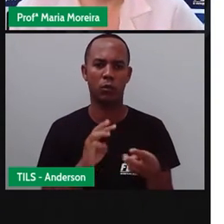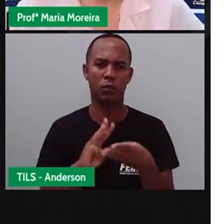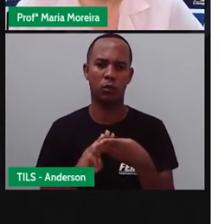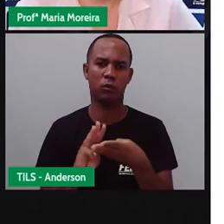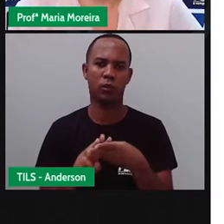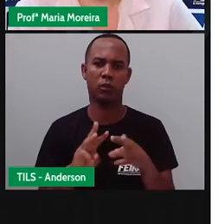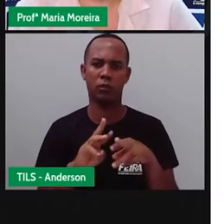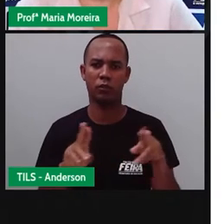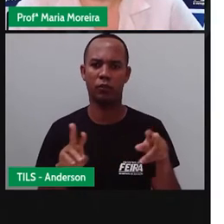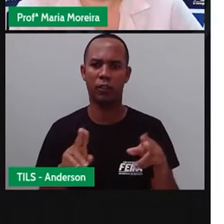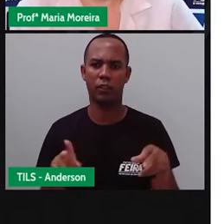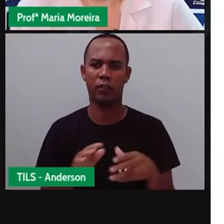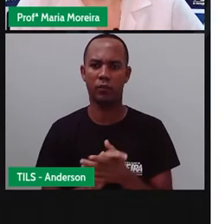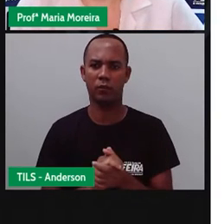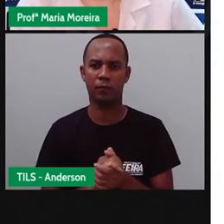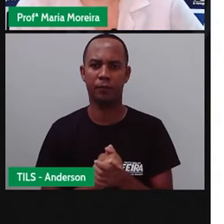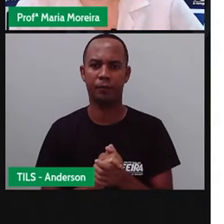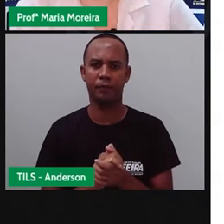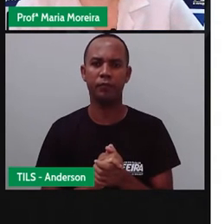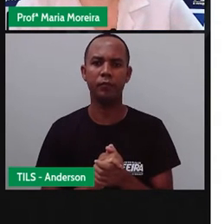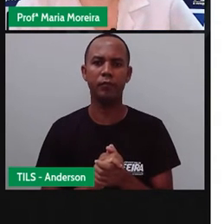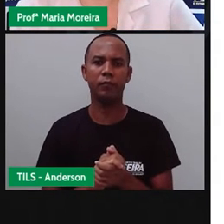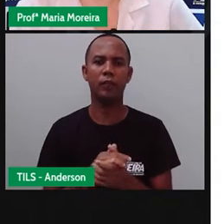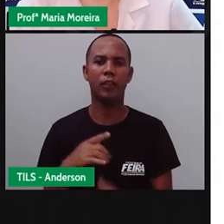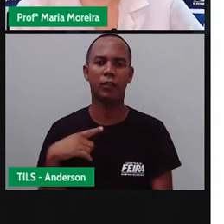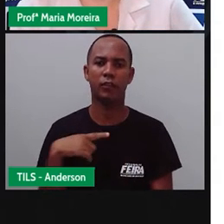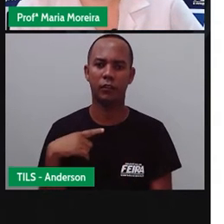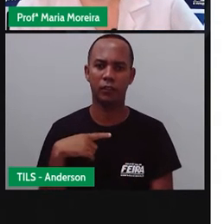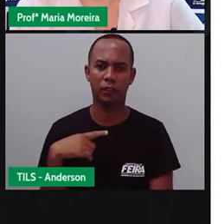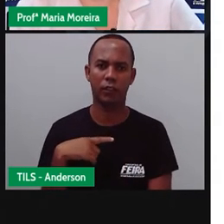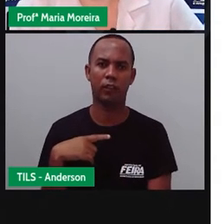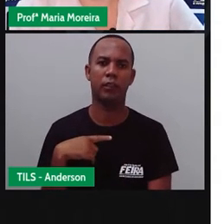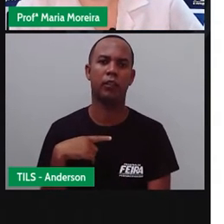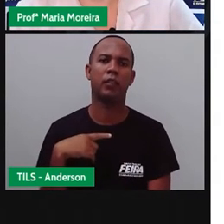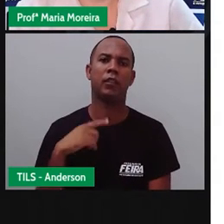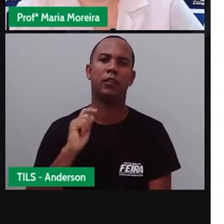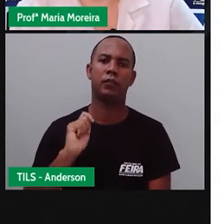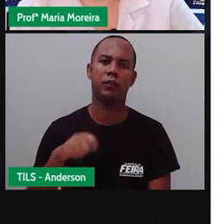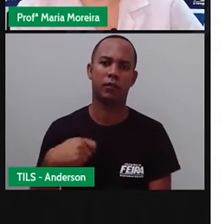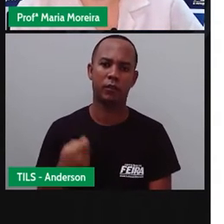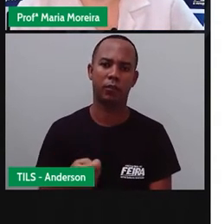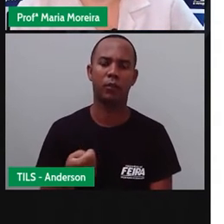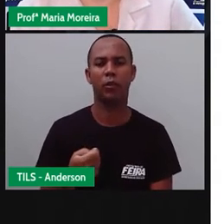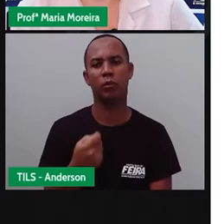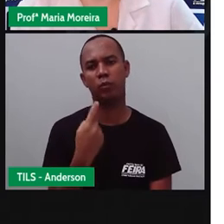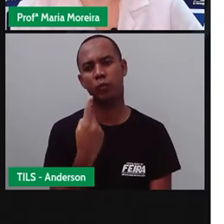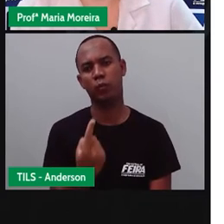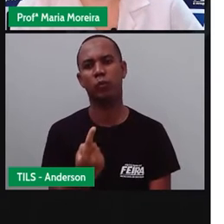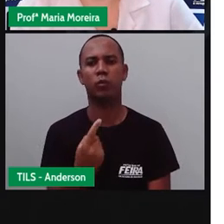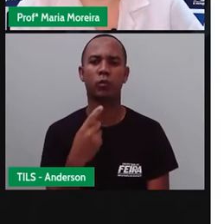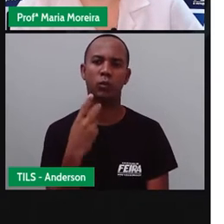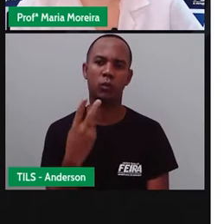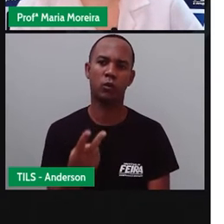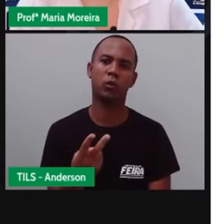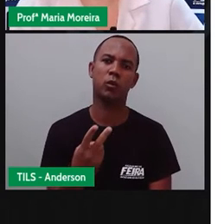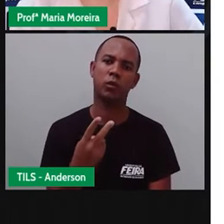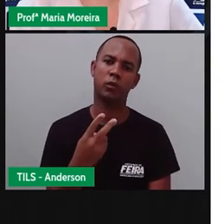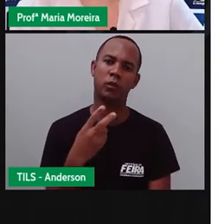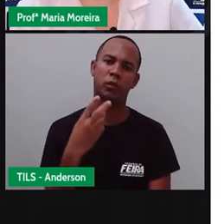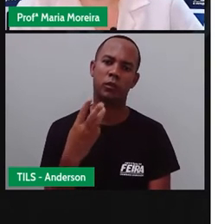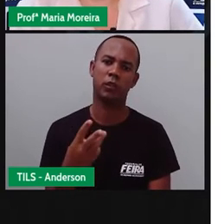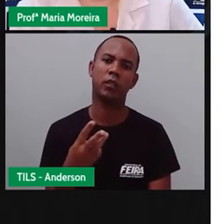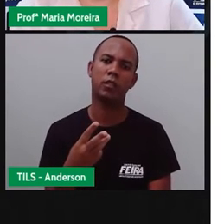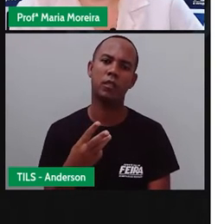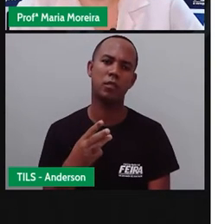números é bom tinha símbolos né para as unidades dezenas centenas e